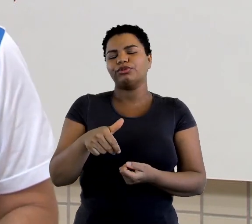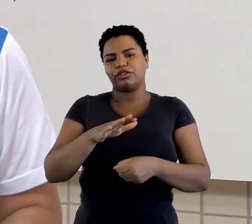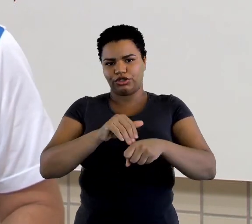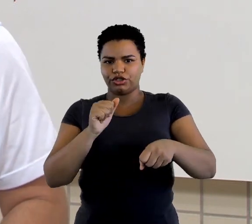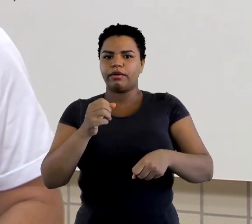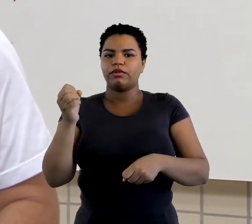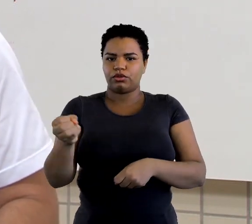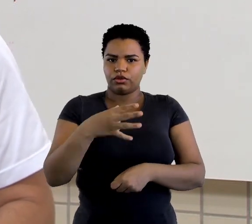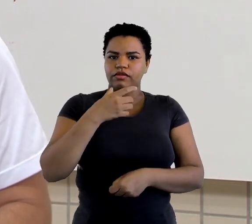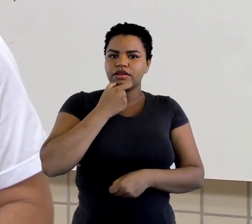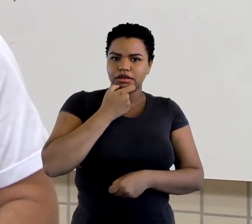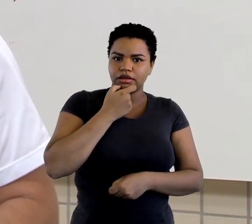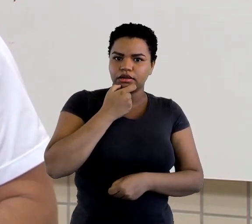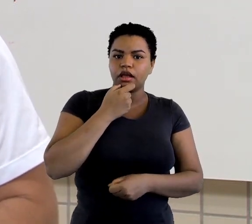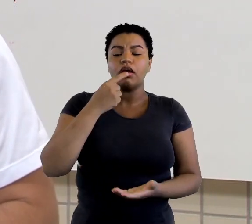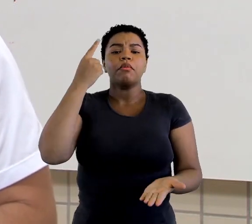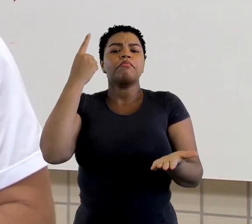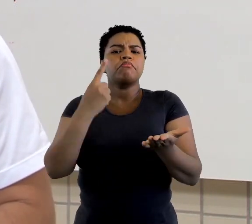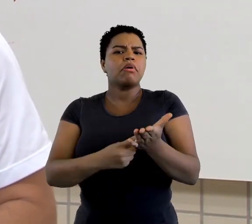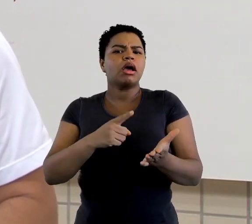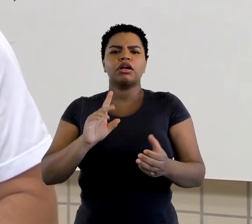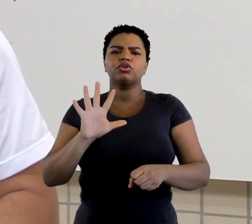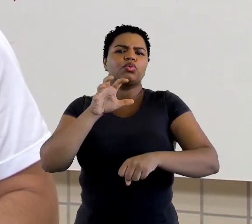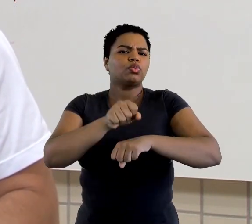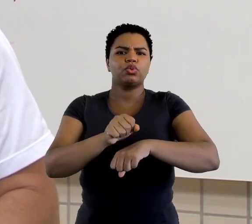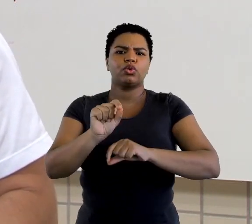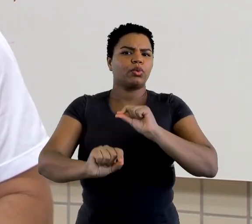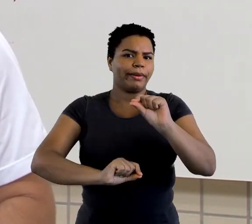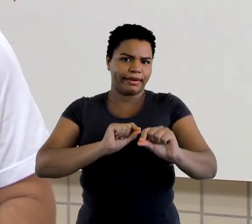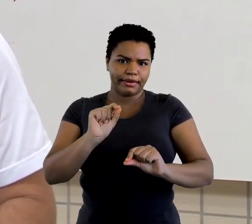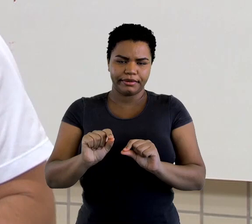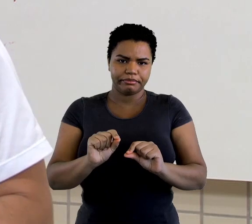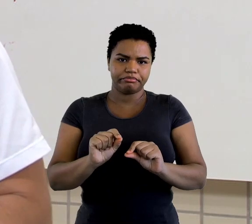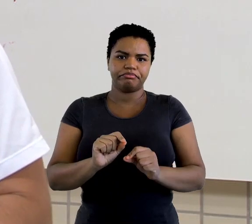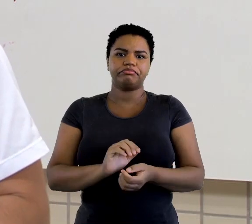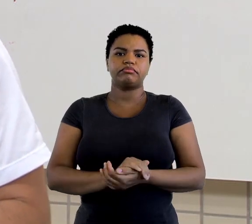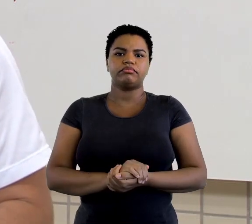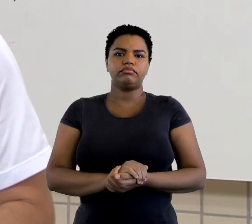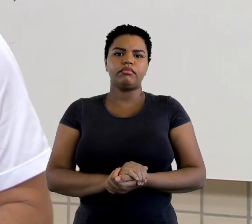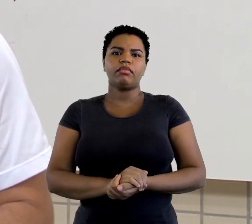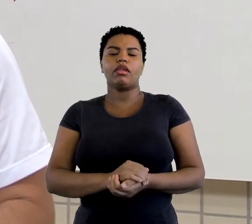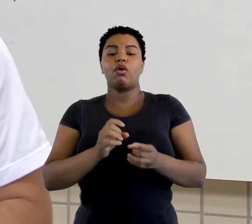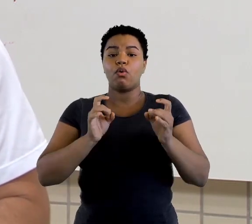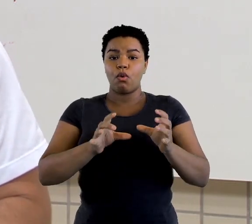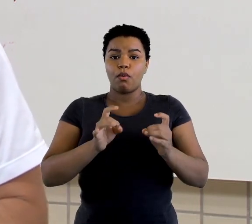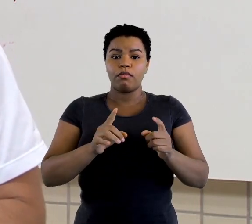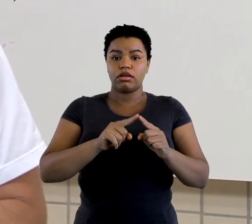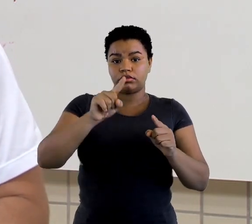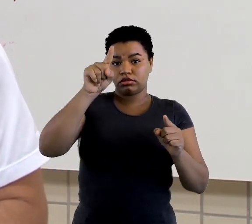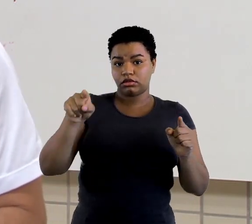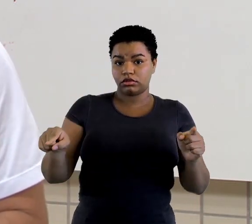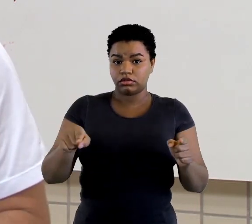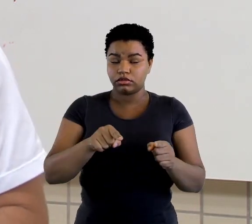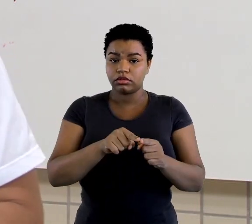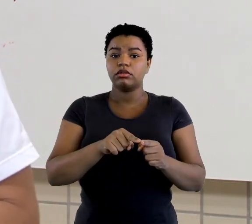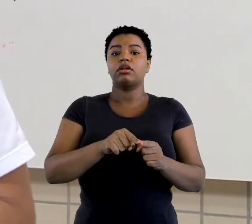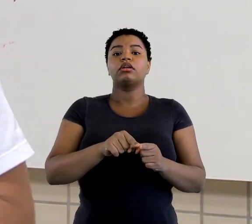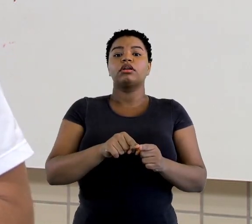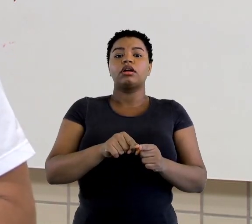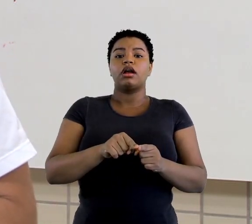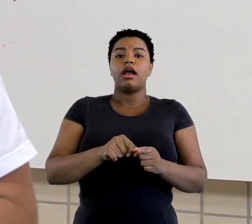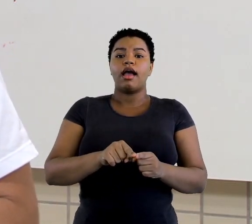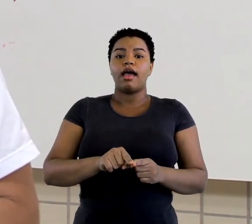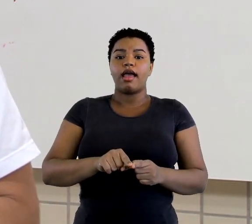poderíamos deixar de falar sobre o Pacto Colonial. O comércio triangular era uma prática que se inseria dentro do